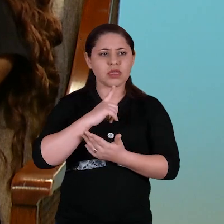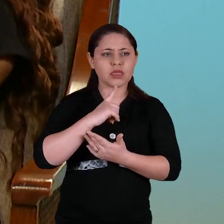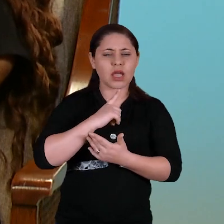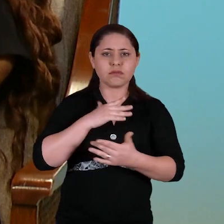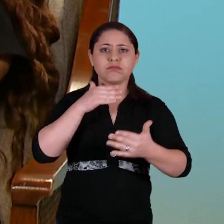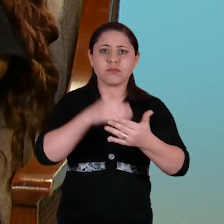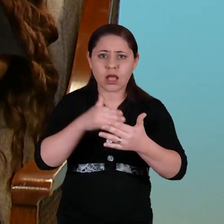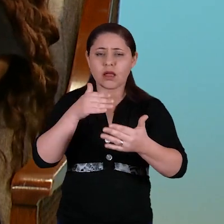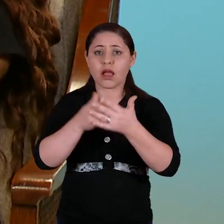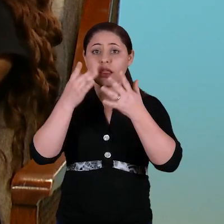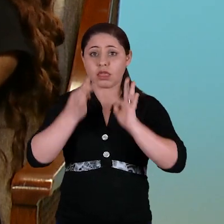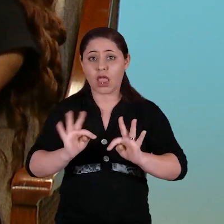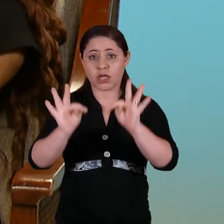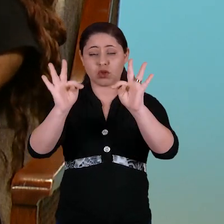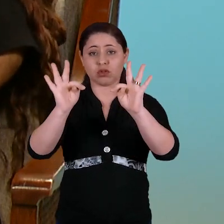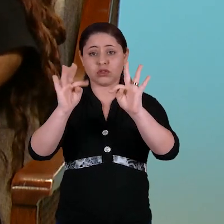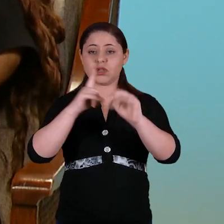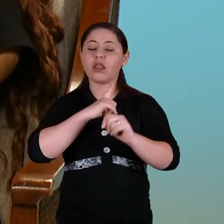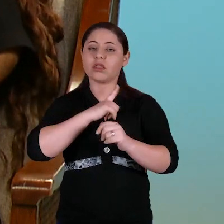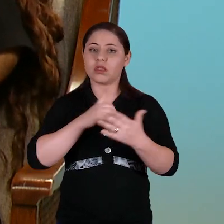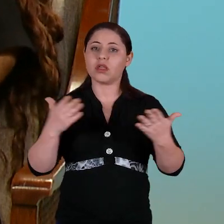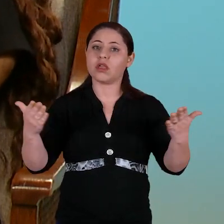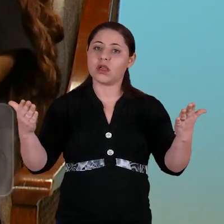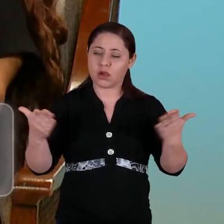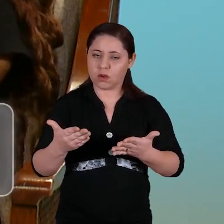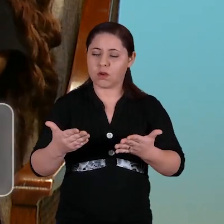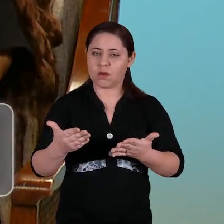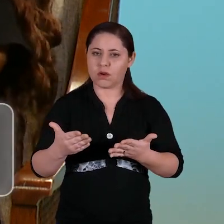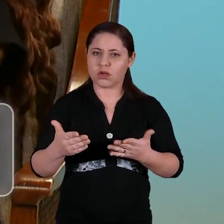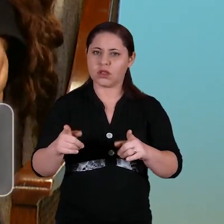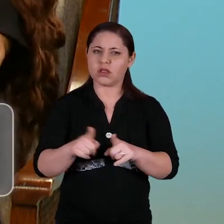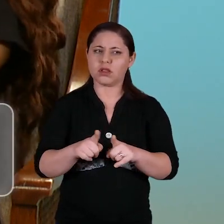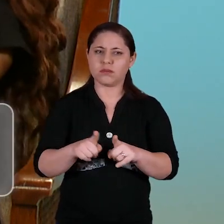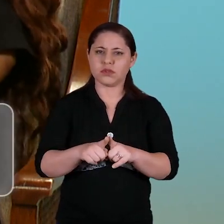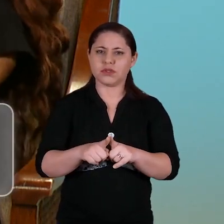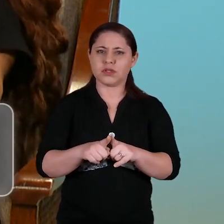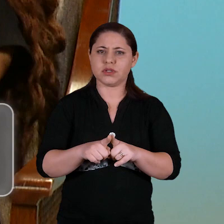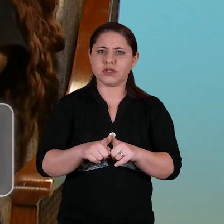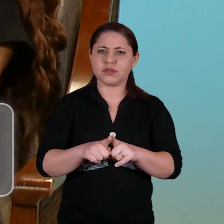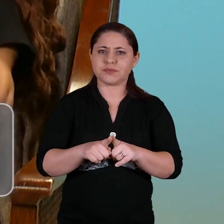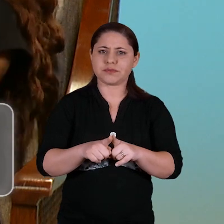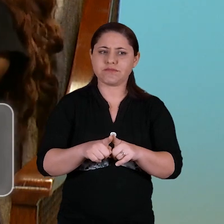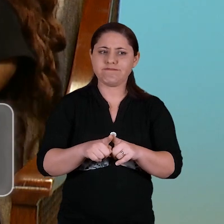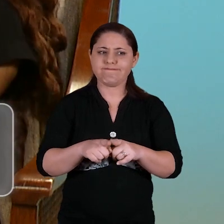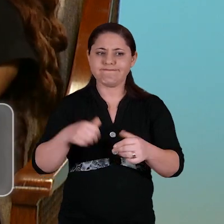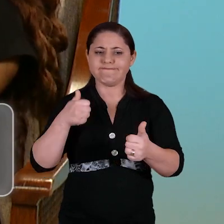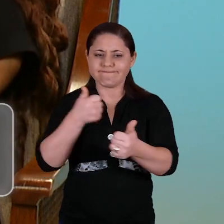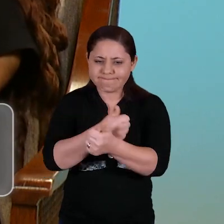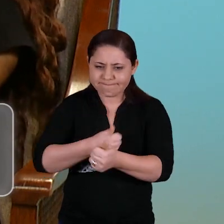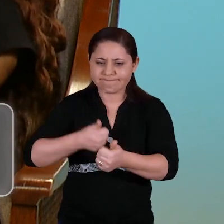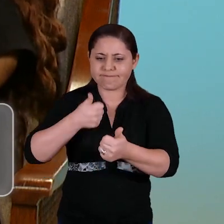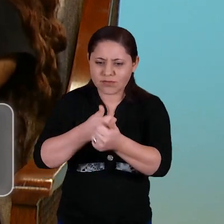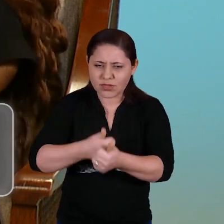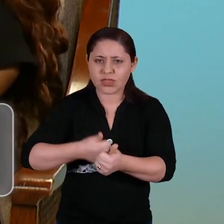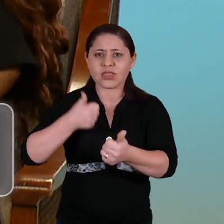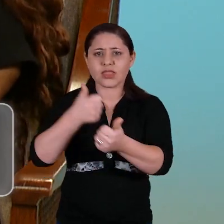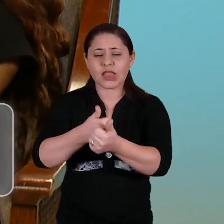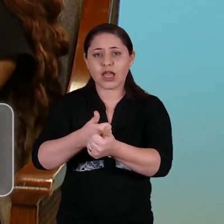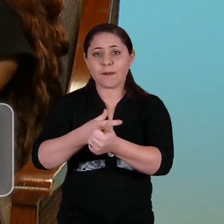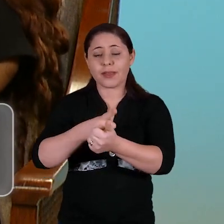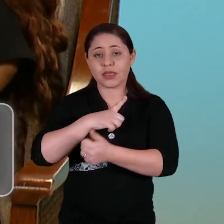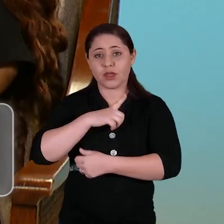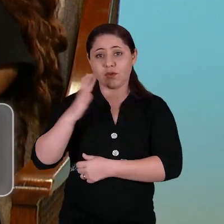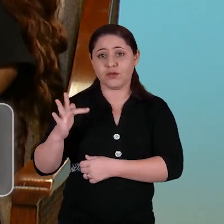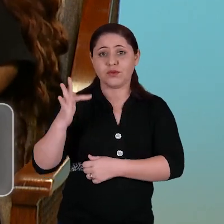né? A tecnologia está aí, a gente está ali batalhando para ter um futuro